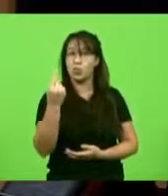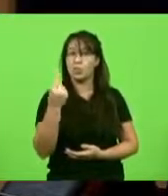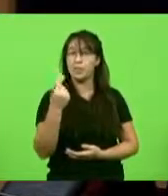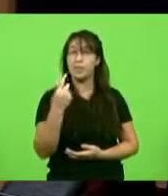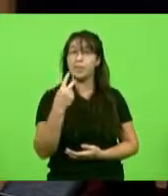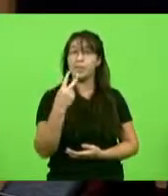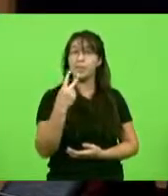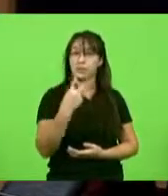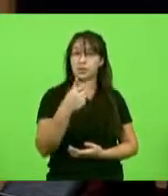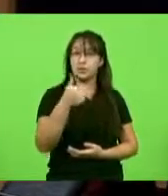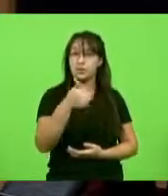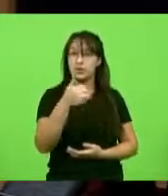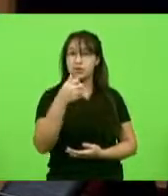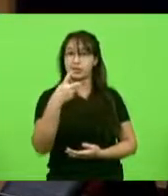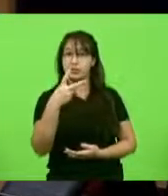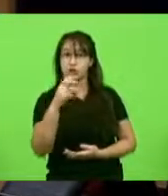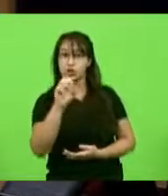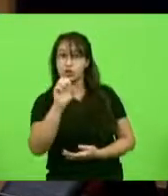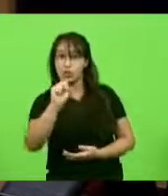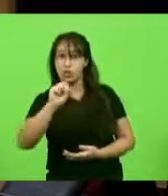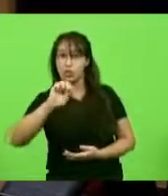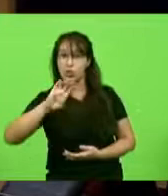228 bilhões de reais.